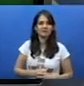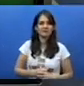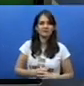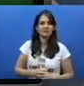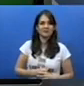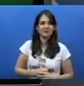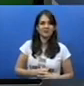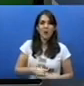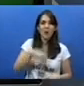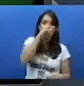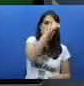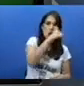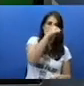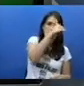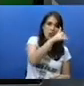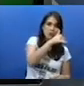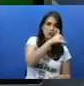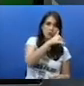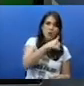e bobó.